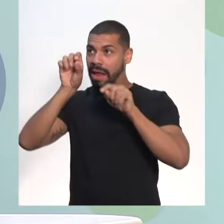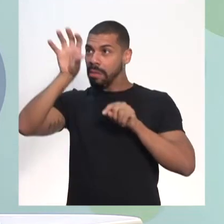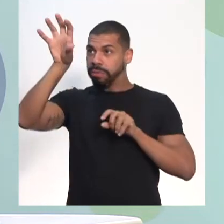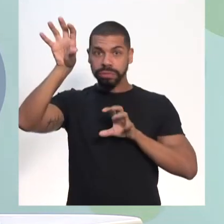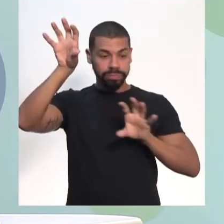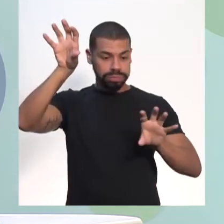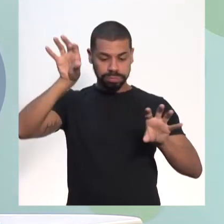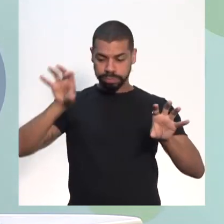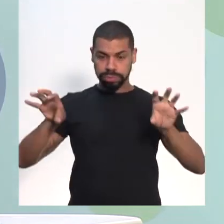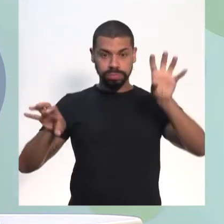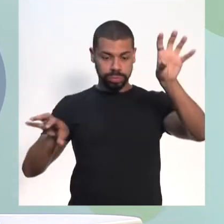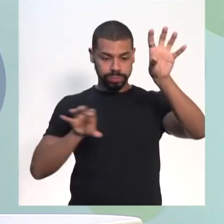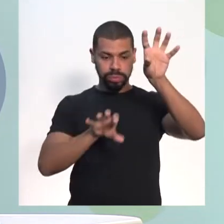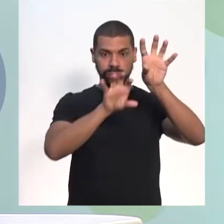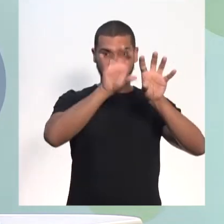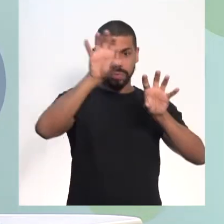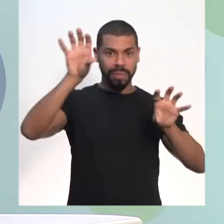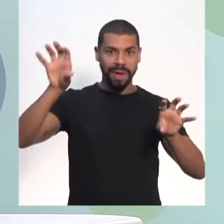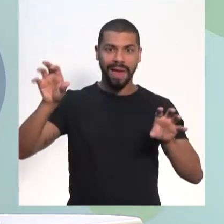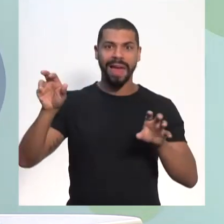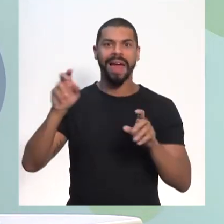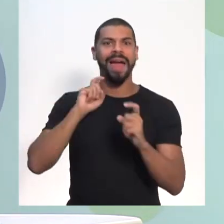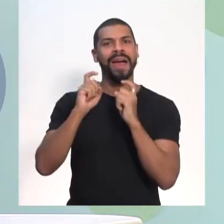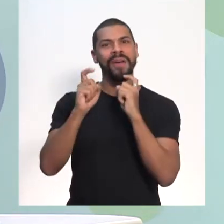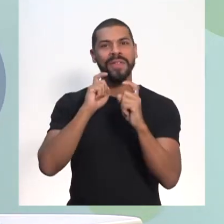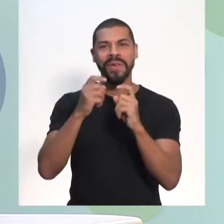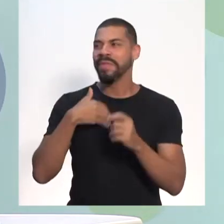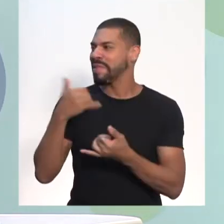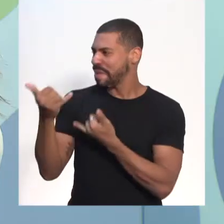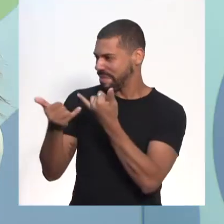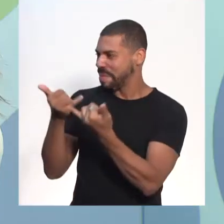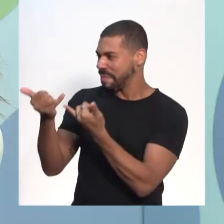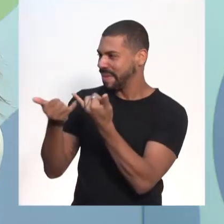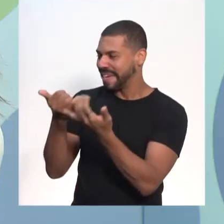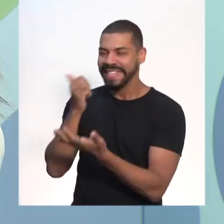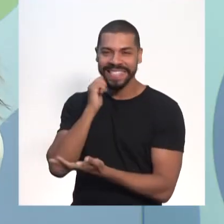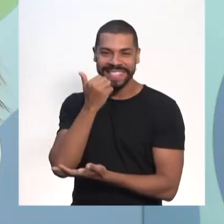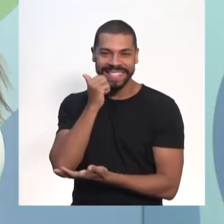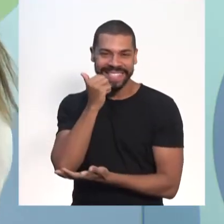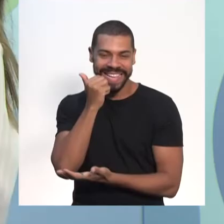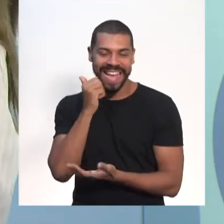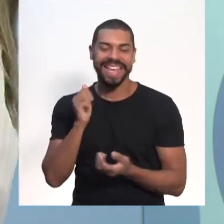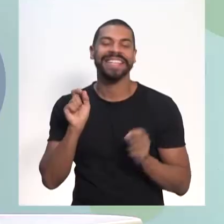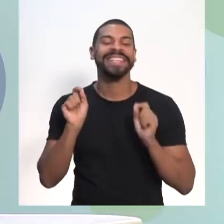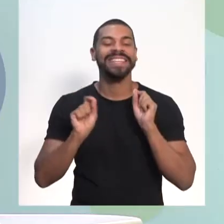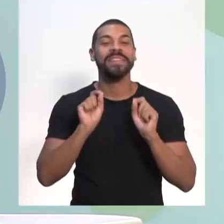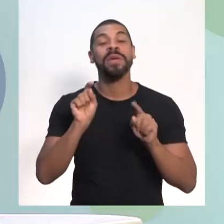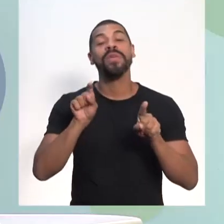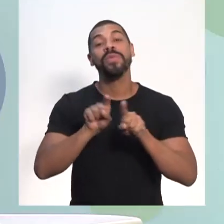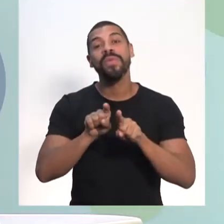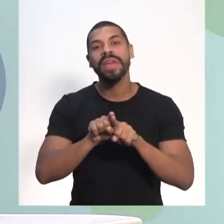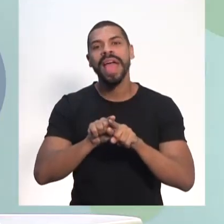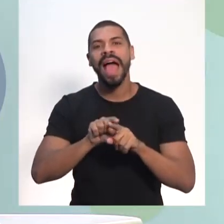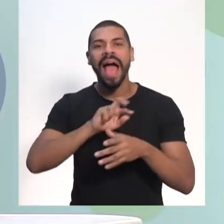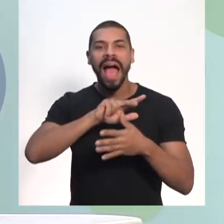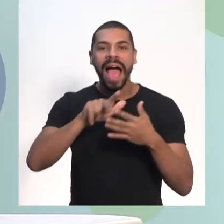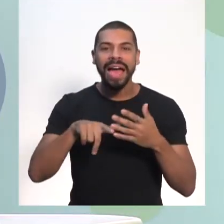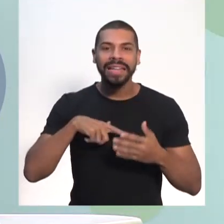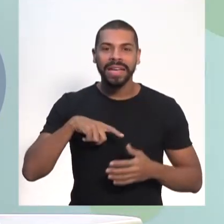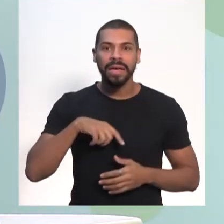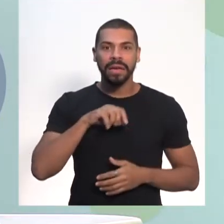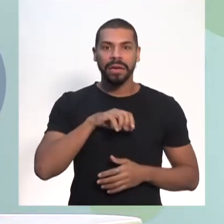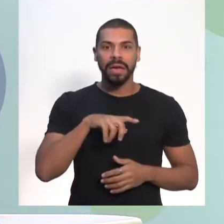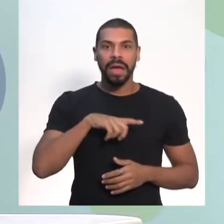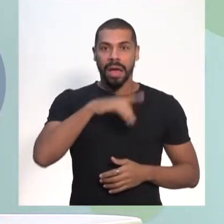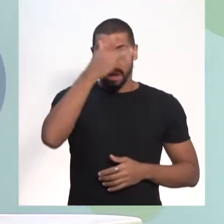pessoas ao mesmo tempo. E eu estava até brincando com a Vivi aqui no dia de ciências humanas, né, que muitas vezes você tem uma quantidade enorme